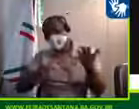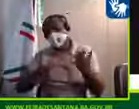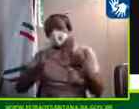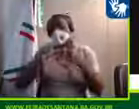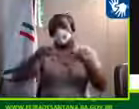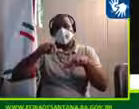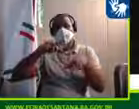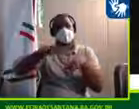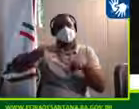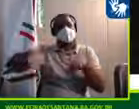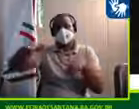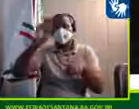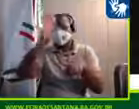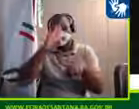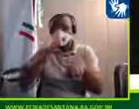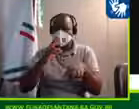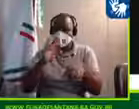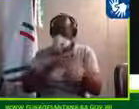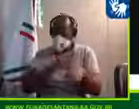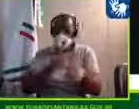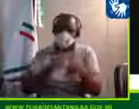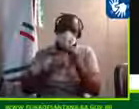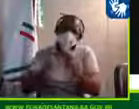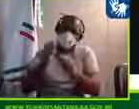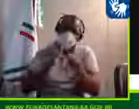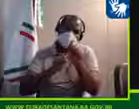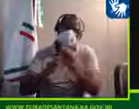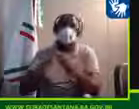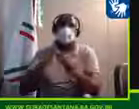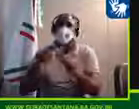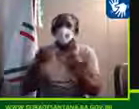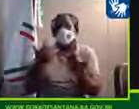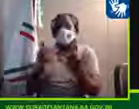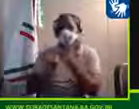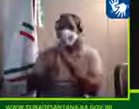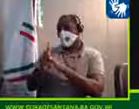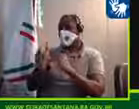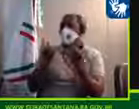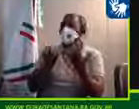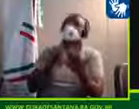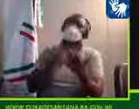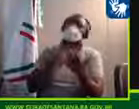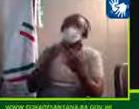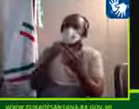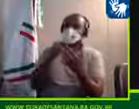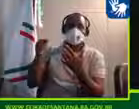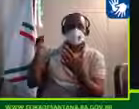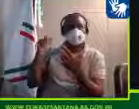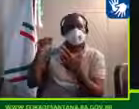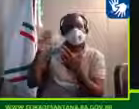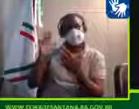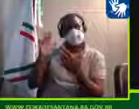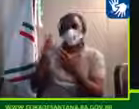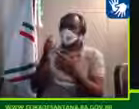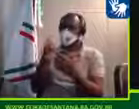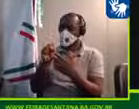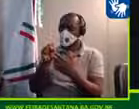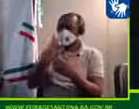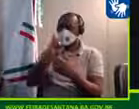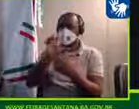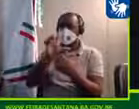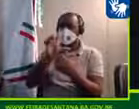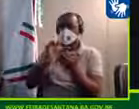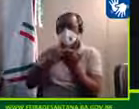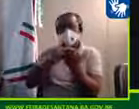passam por restrição orçamentária neste momento. Prefeito, eu lhe questiono sobre o seguinte. Nesse final de semana, no dia 18, o Correio